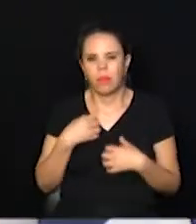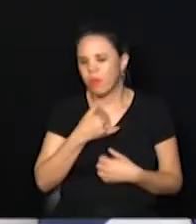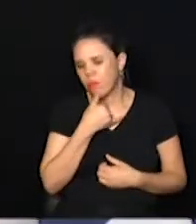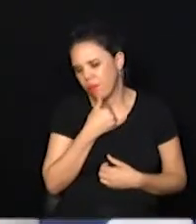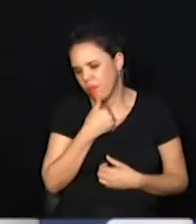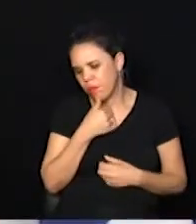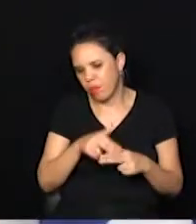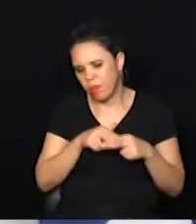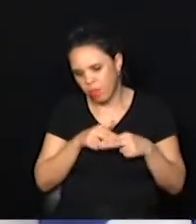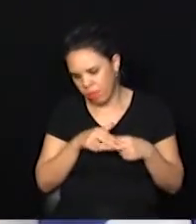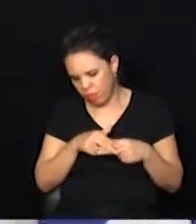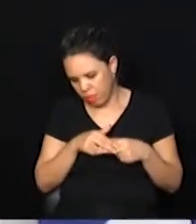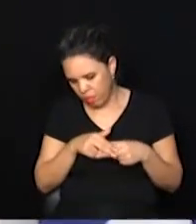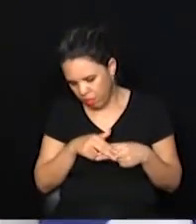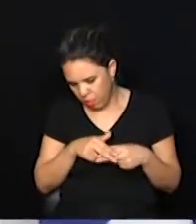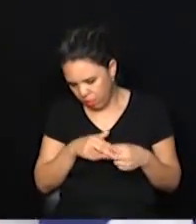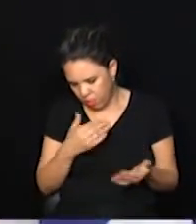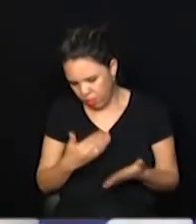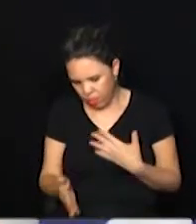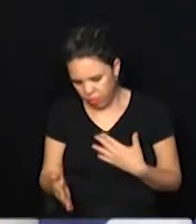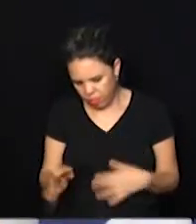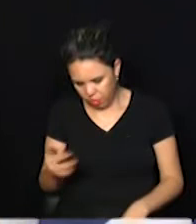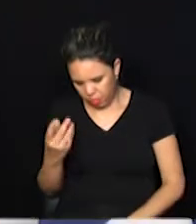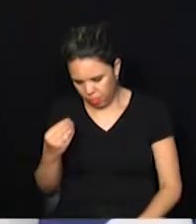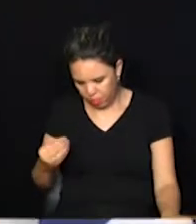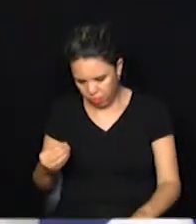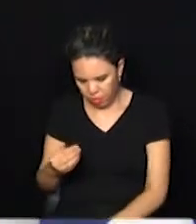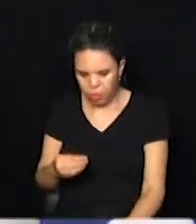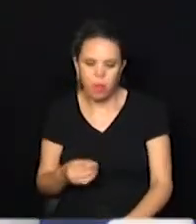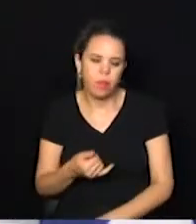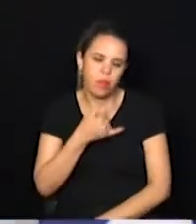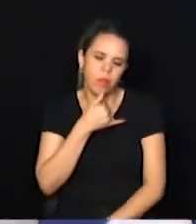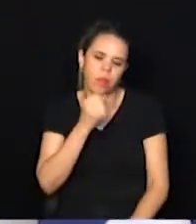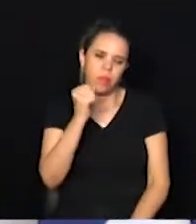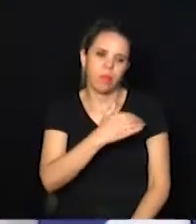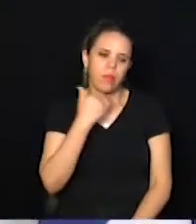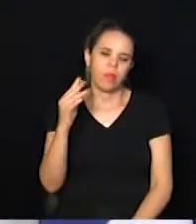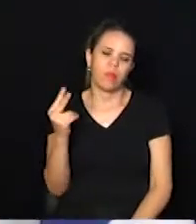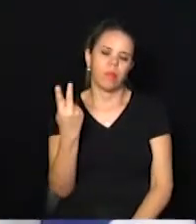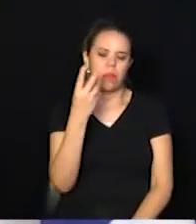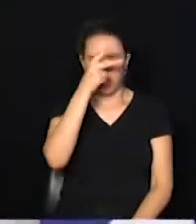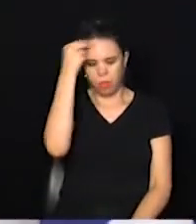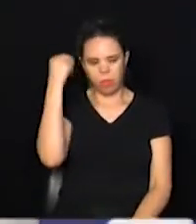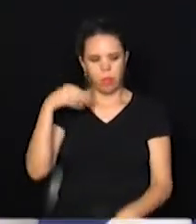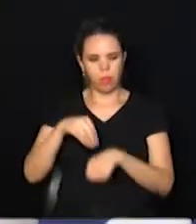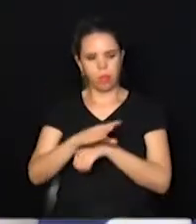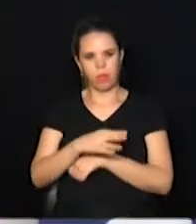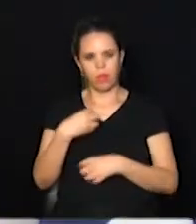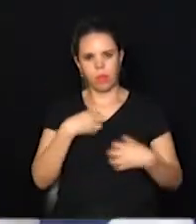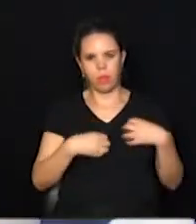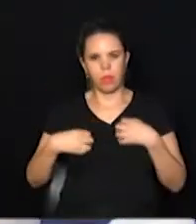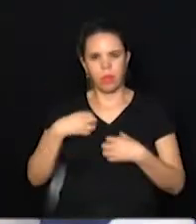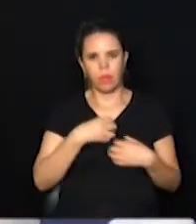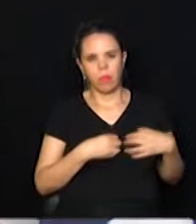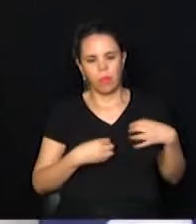por causa da perda, o luto, o assassinato do Toninho trouxe